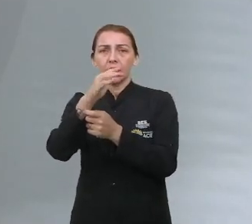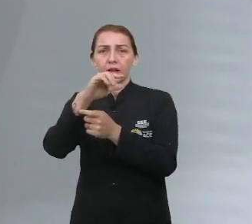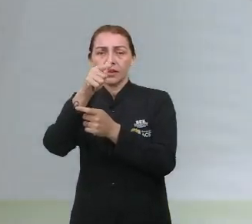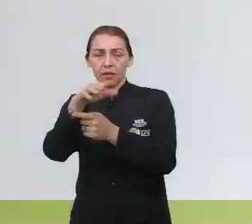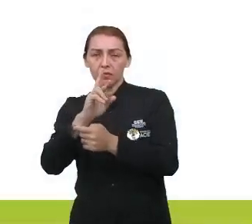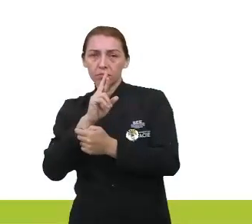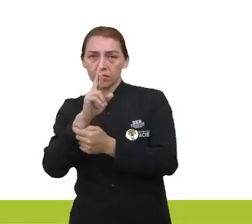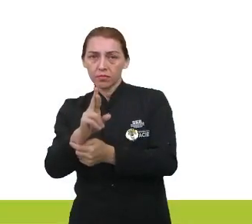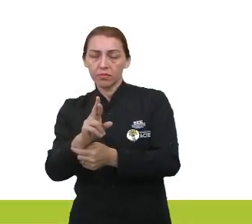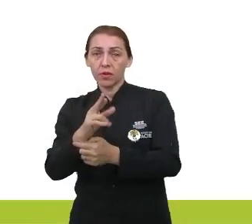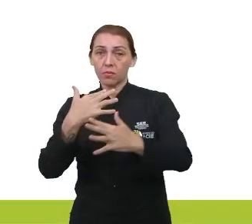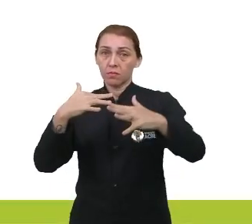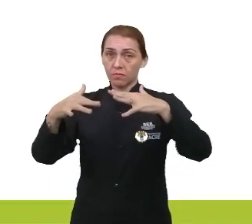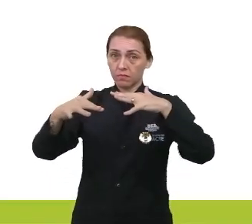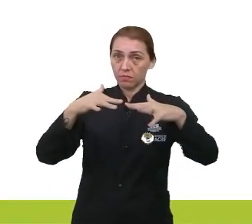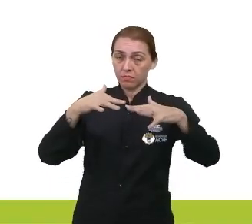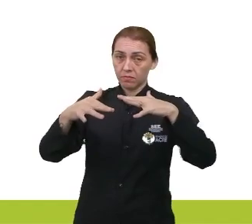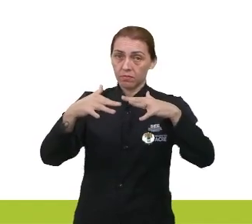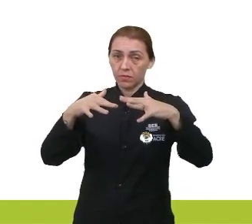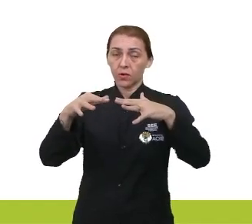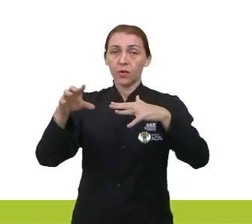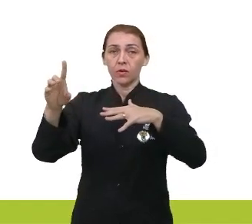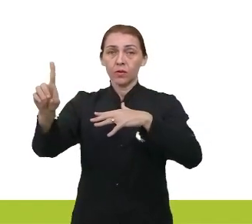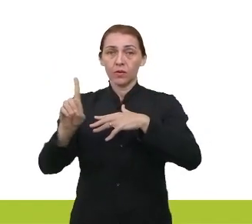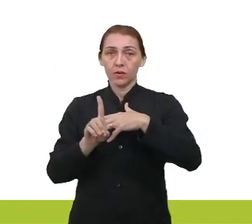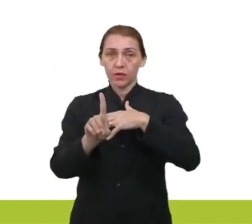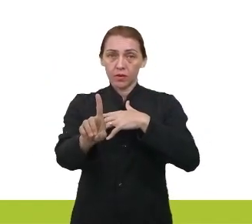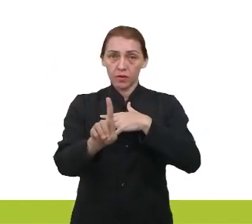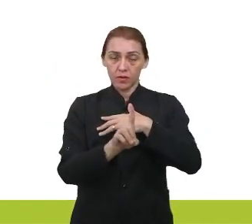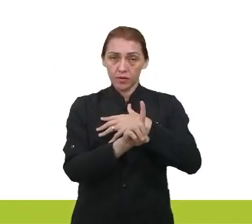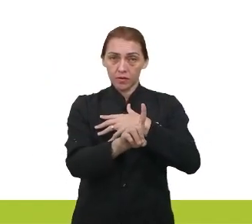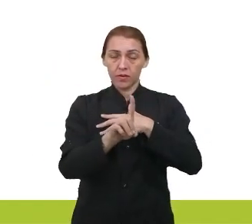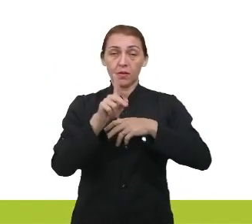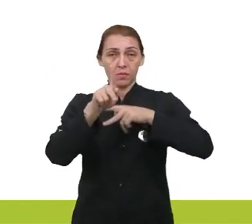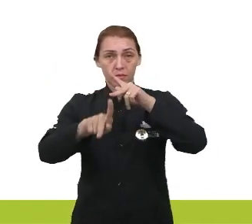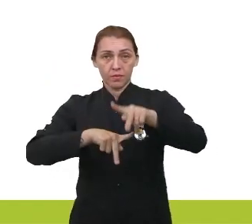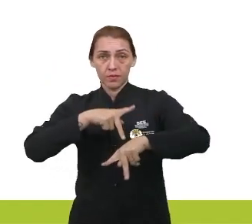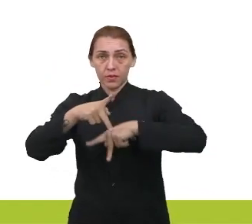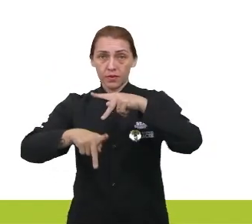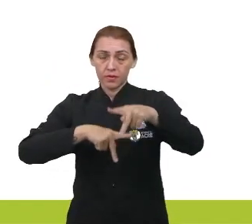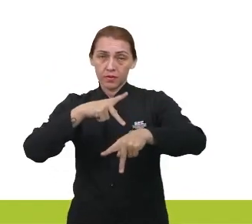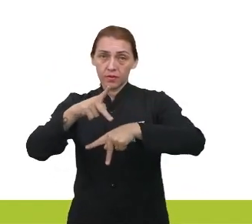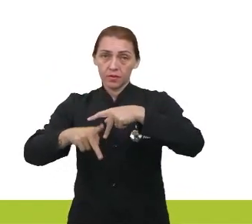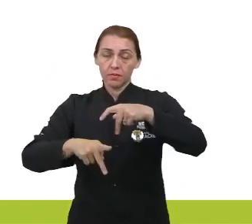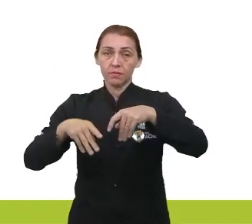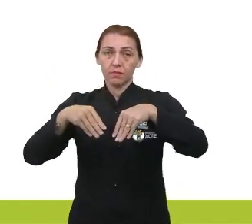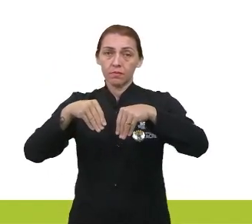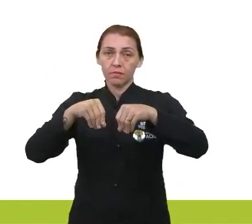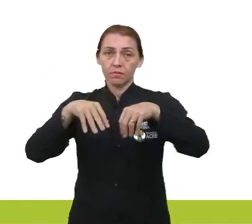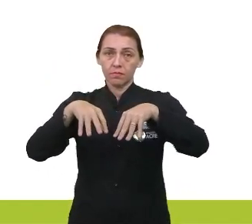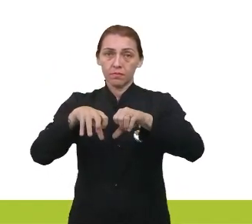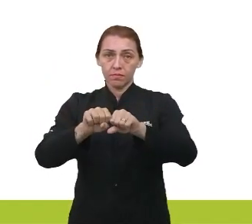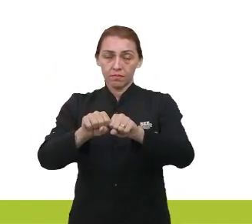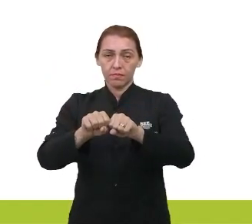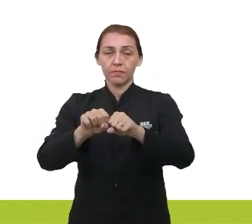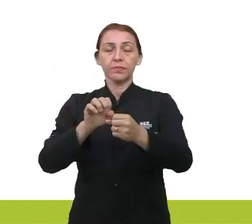responder? É o movimento ou deslocamento de pessoas e populações pela superfície